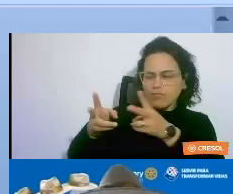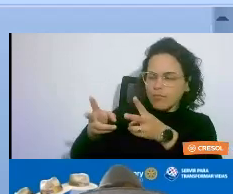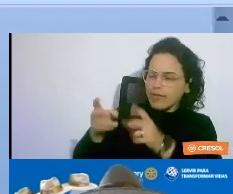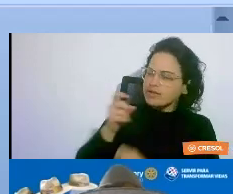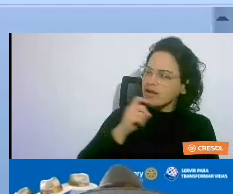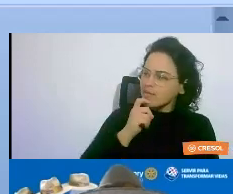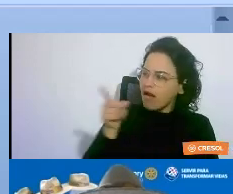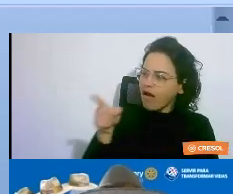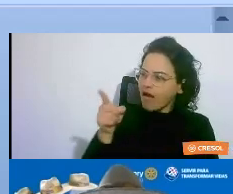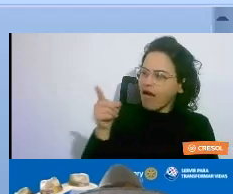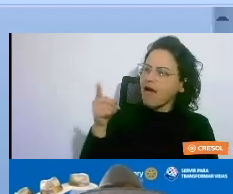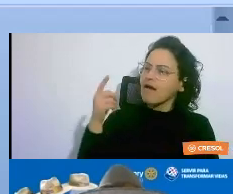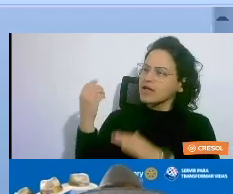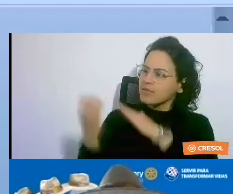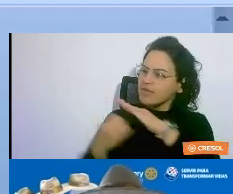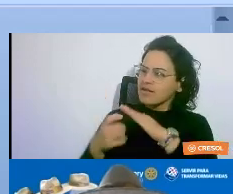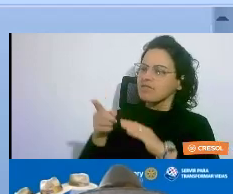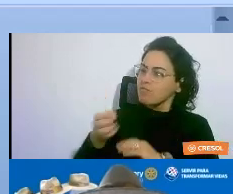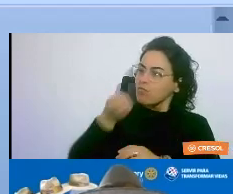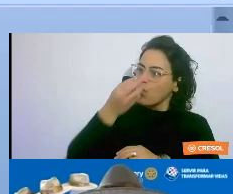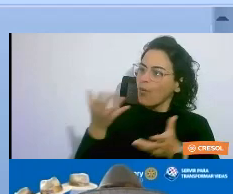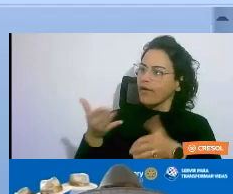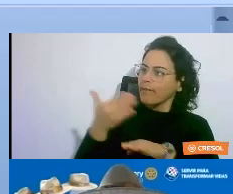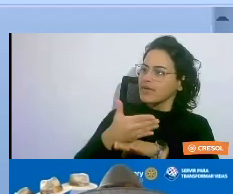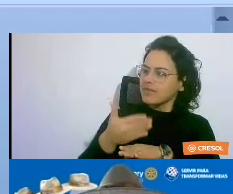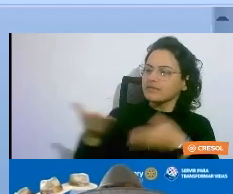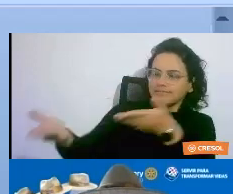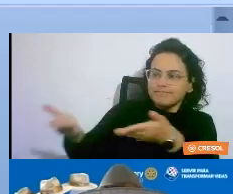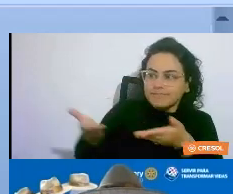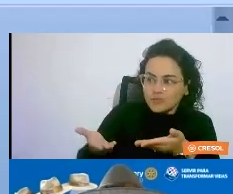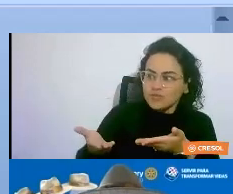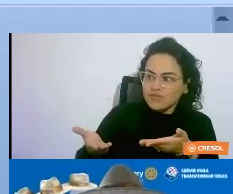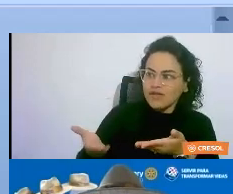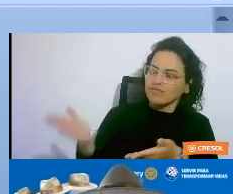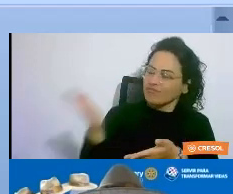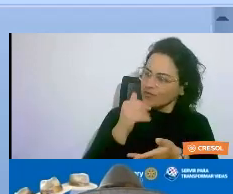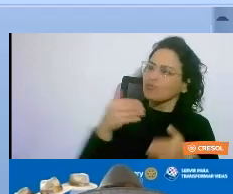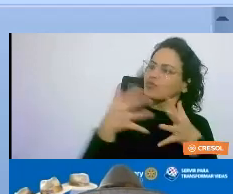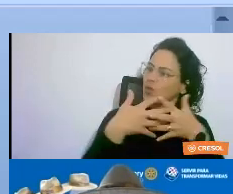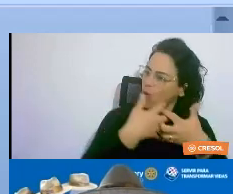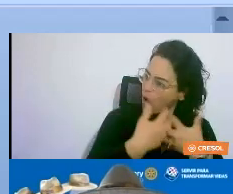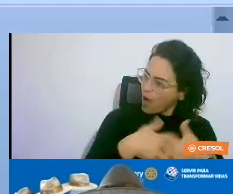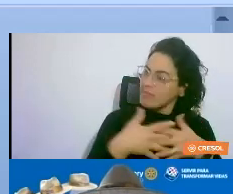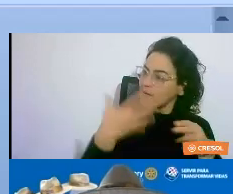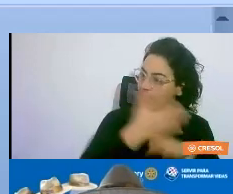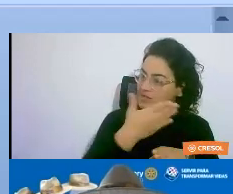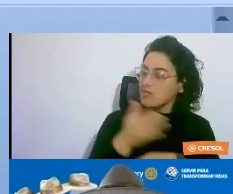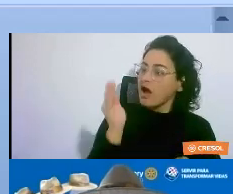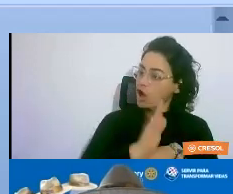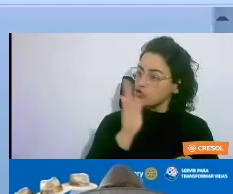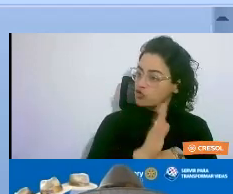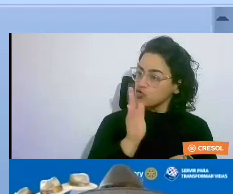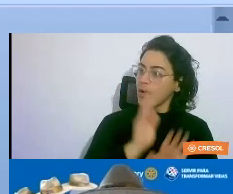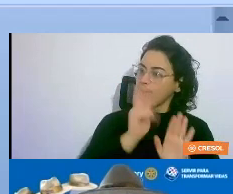atentos, fiquem bem atentos a essas empresas, porque elas estão aguardando o nosso convite, tá bom?